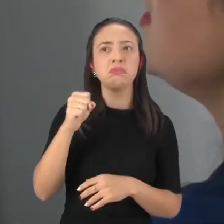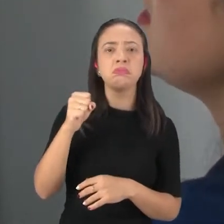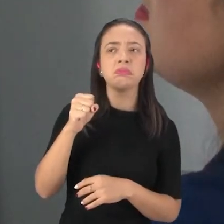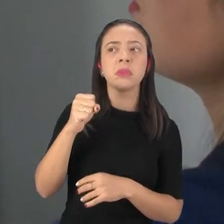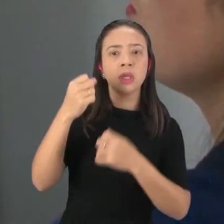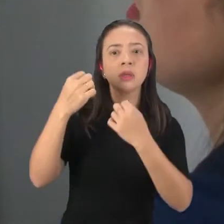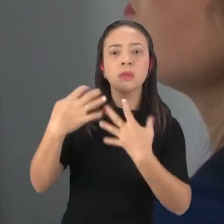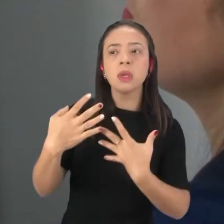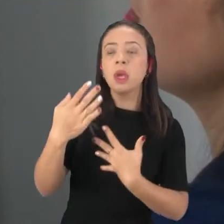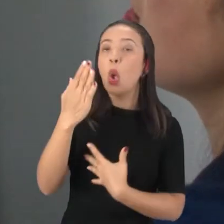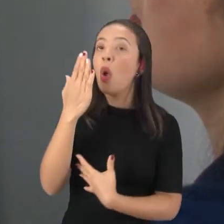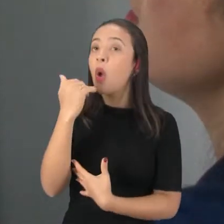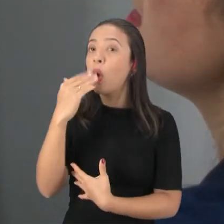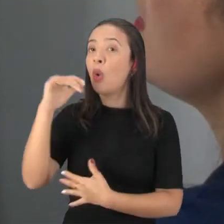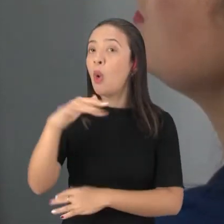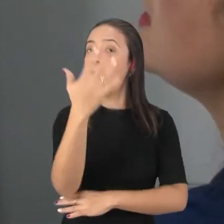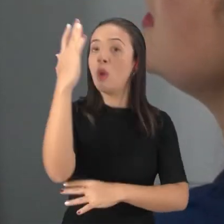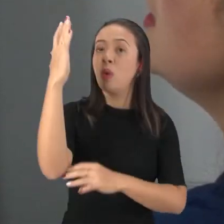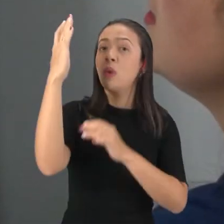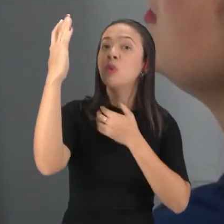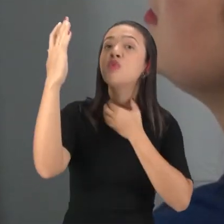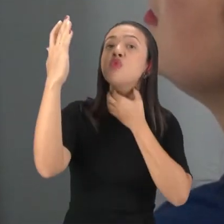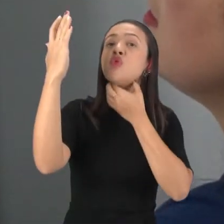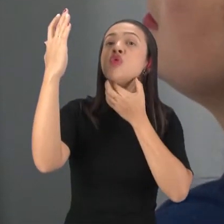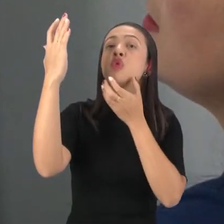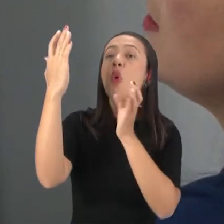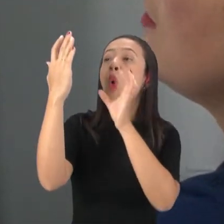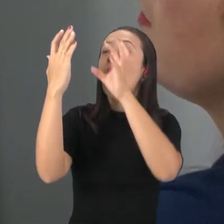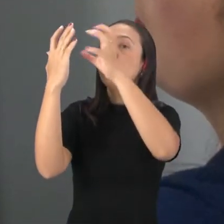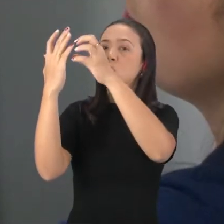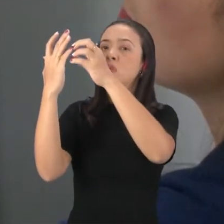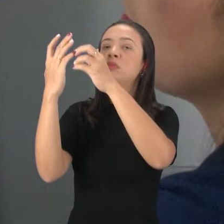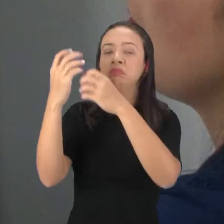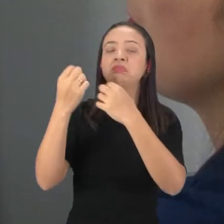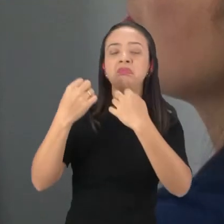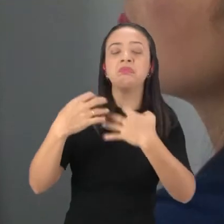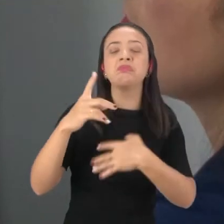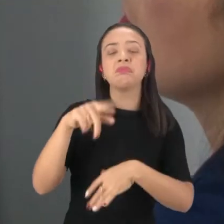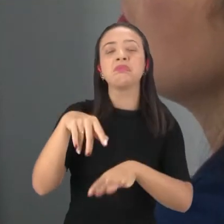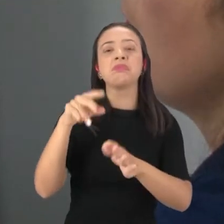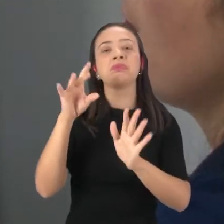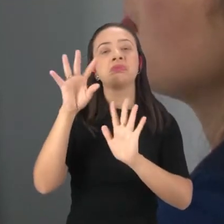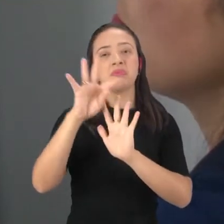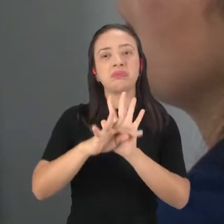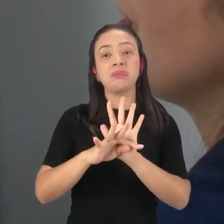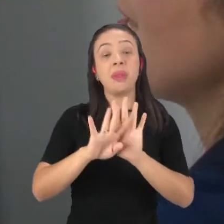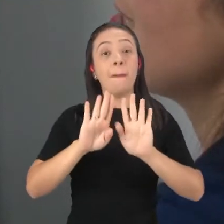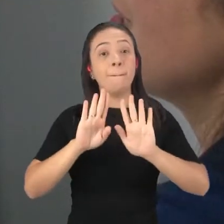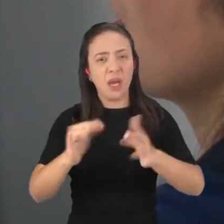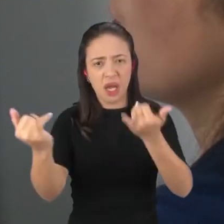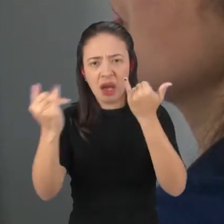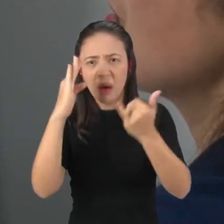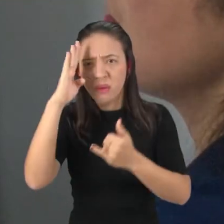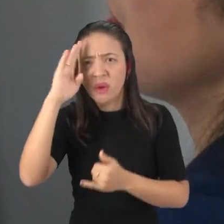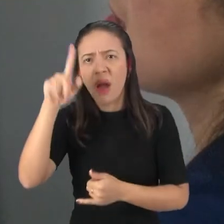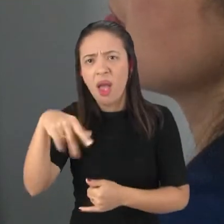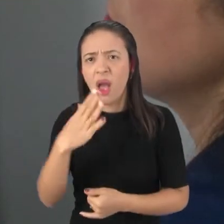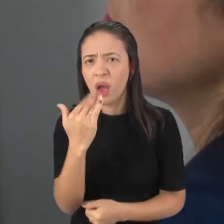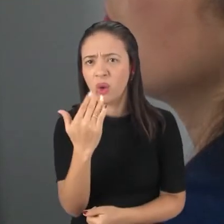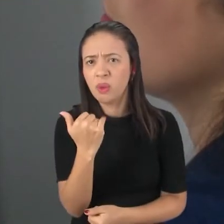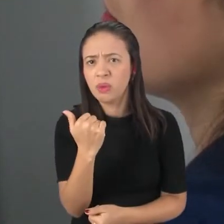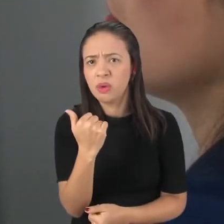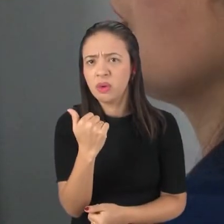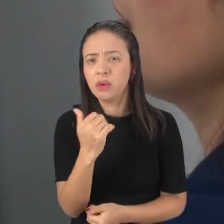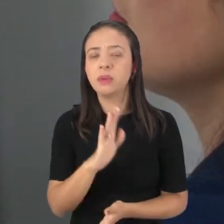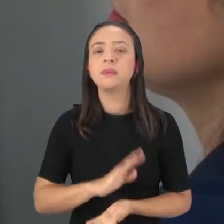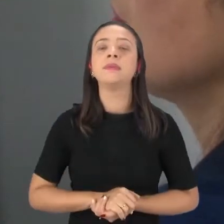Ele fala aqui que eles comem as folhas das árvores altas, né? Falou sobre a alimentação aqui, ó. Mas a ideia central é essa